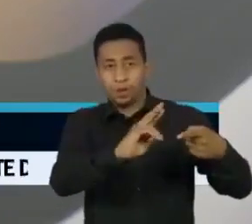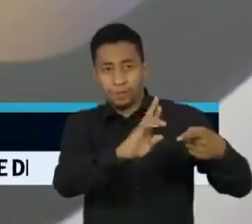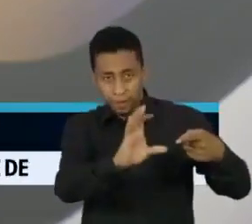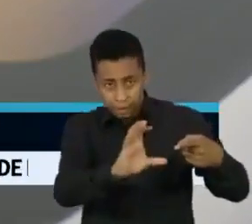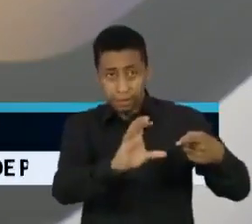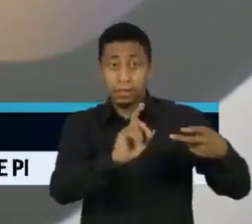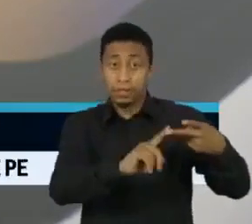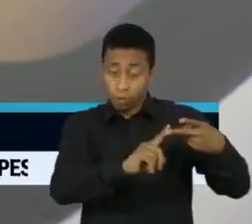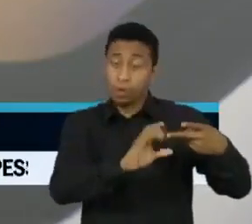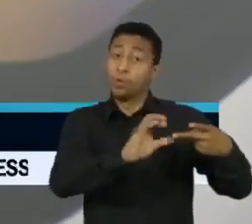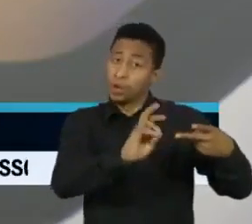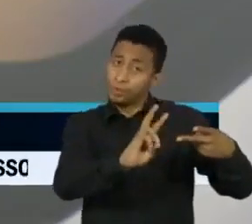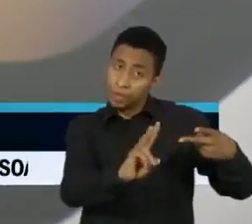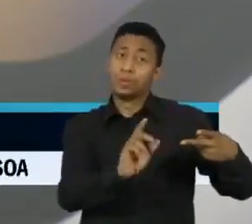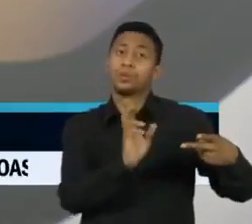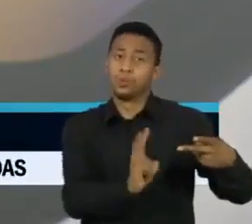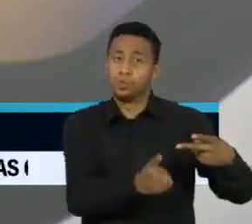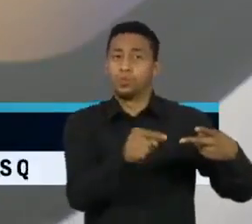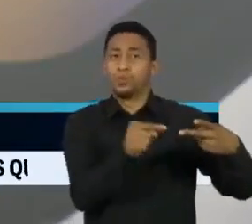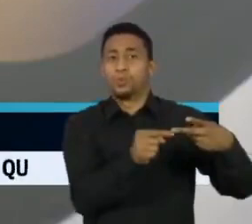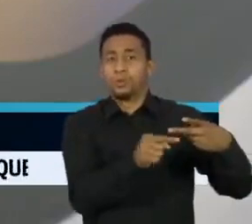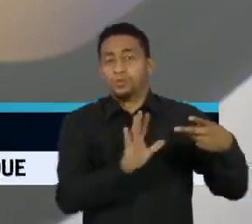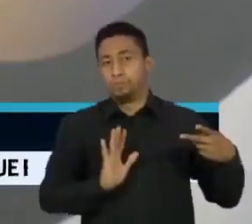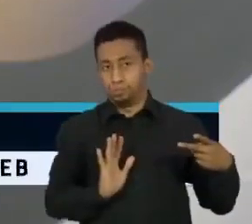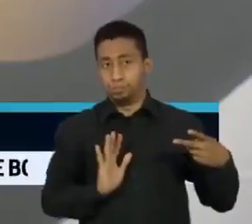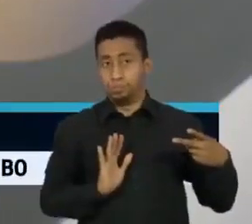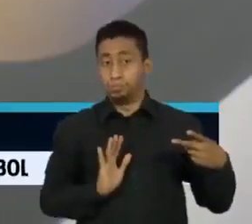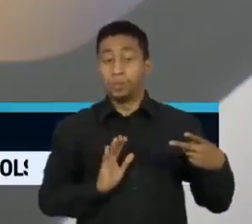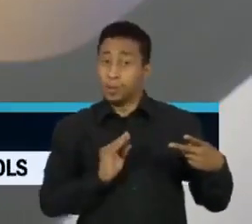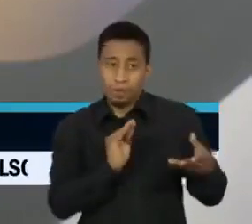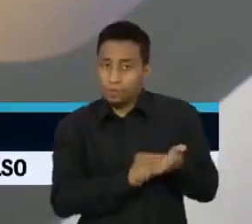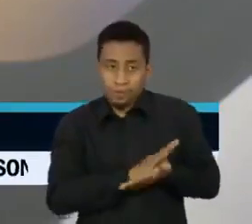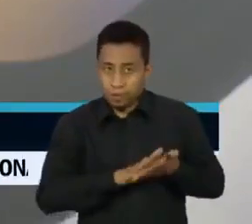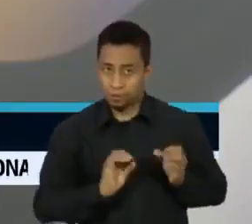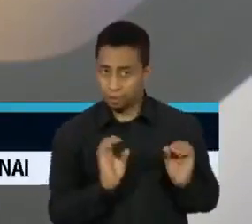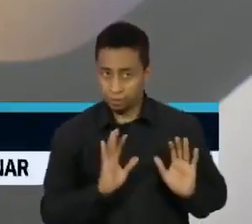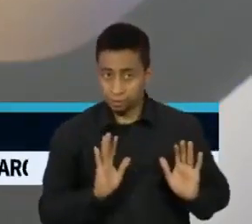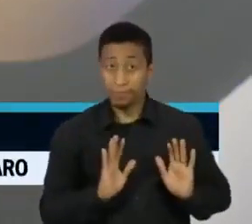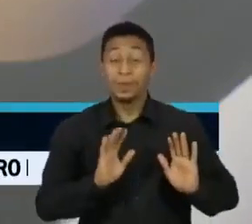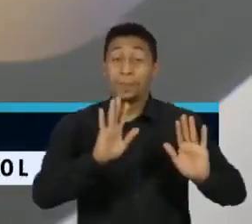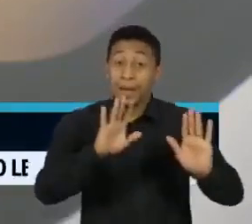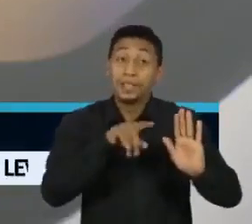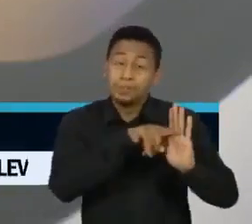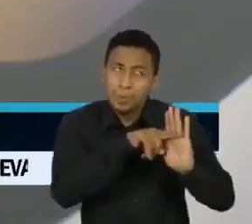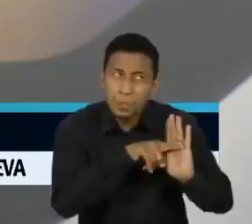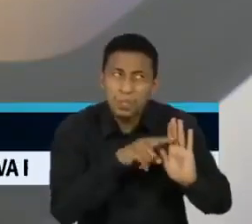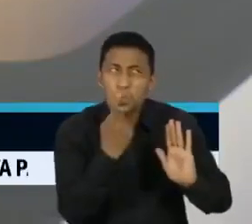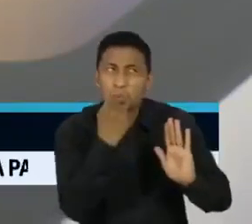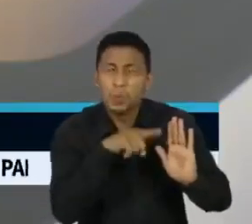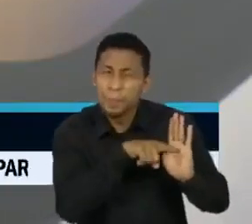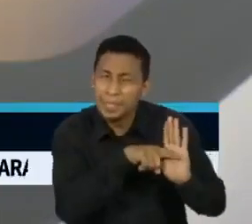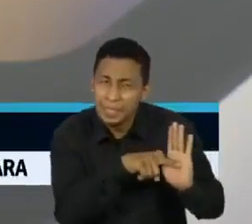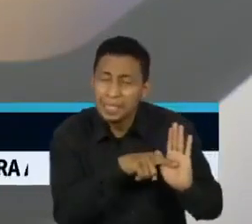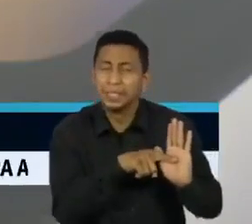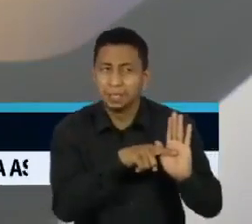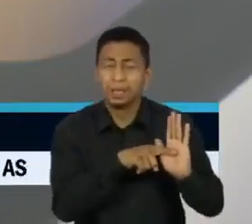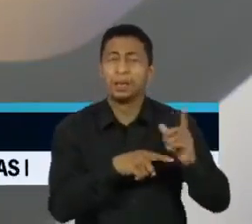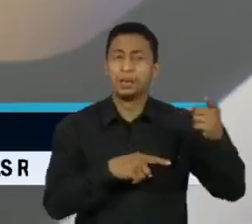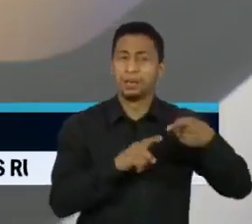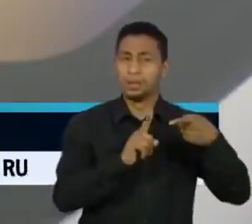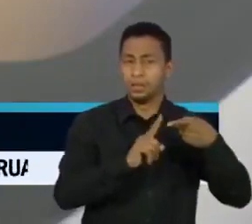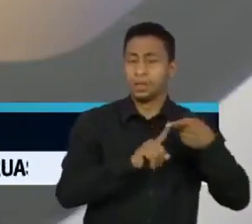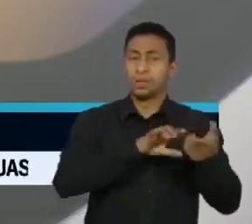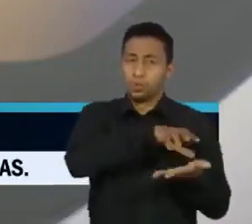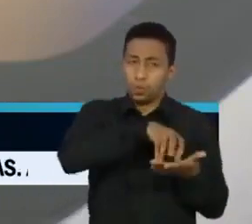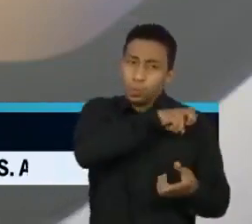é de estudos muito menos estudos com Corona vaca eu tenho um estudo que eu me lembro que eles usam a Corona vaca na